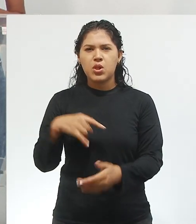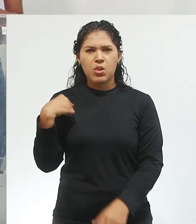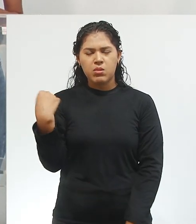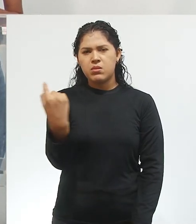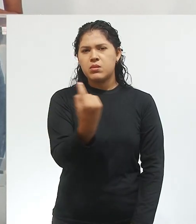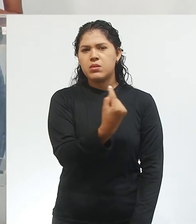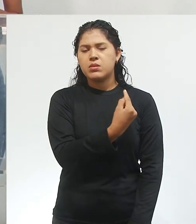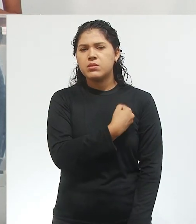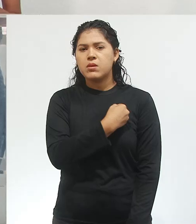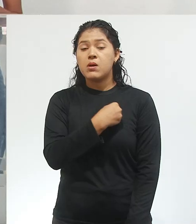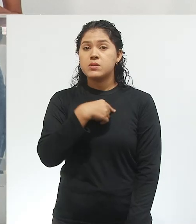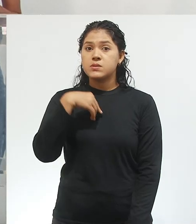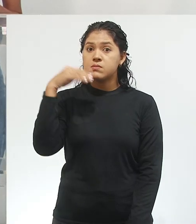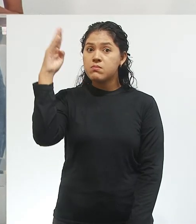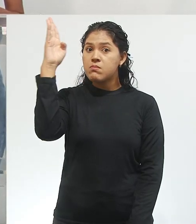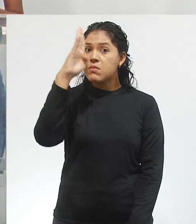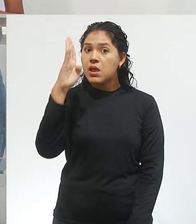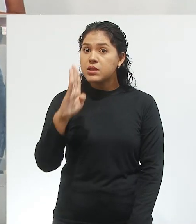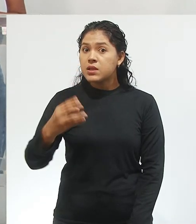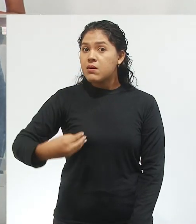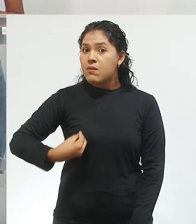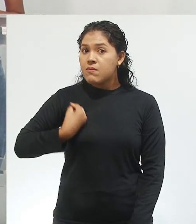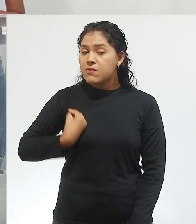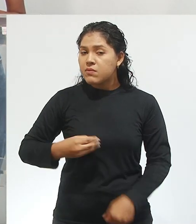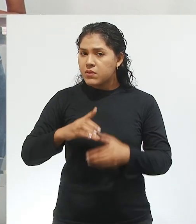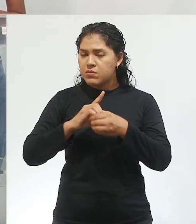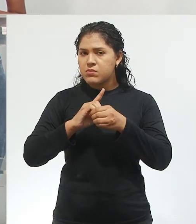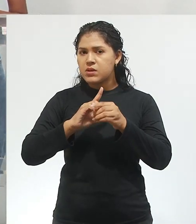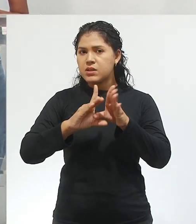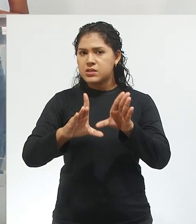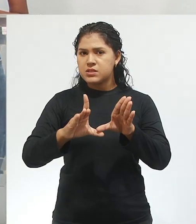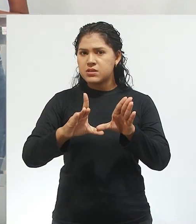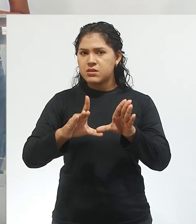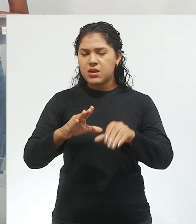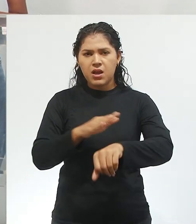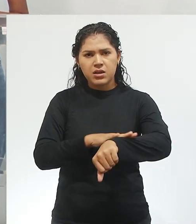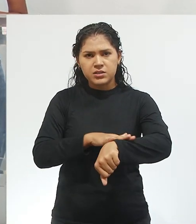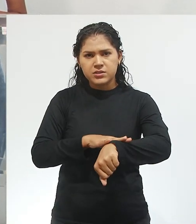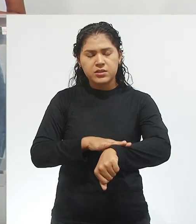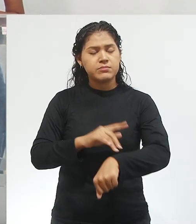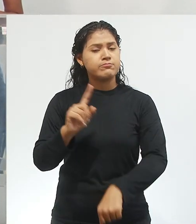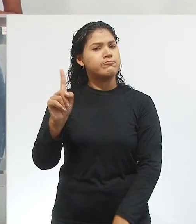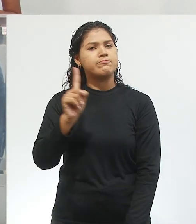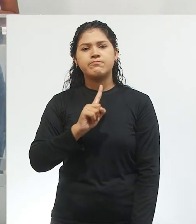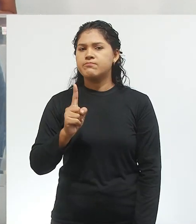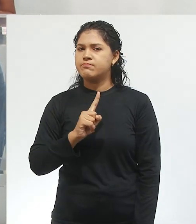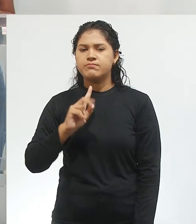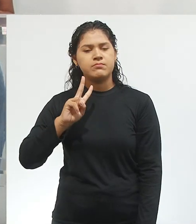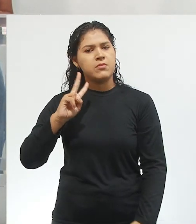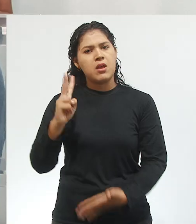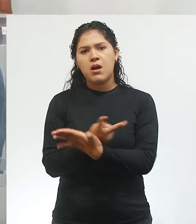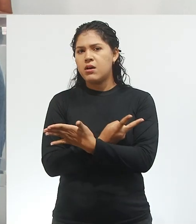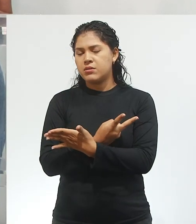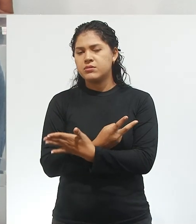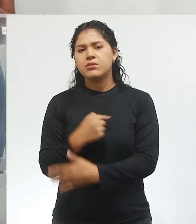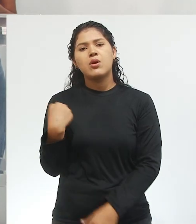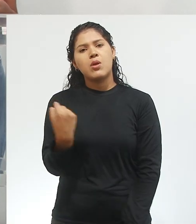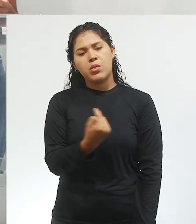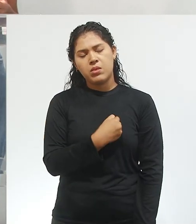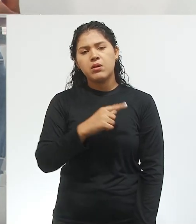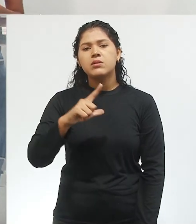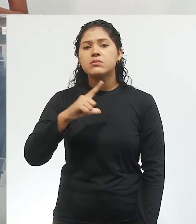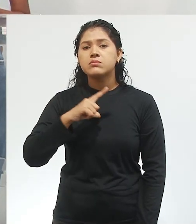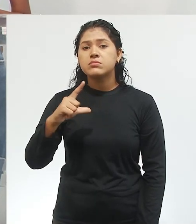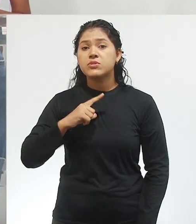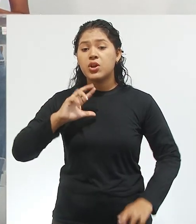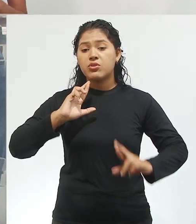país que vivemos uma democracia racial. Pelo contrário, né? Nós temos inúmeras diferenças